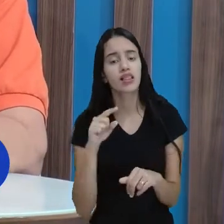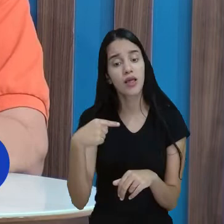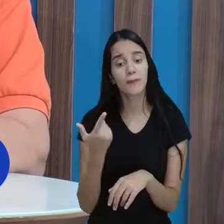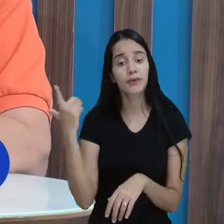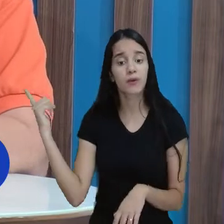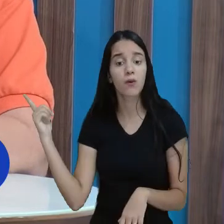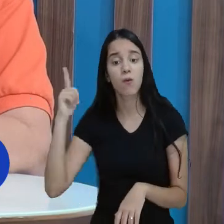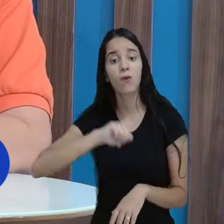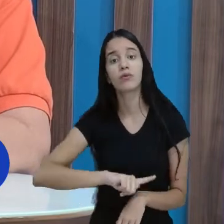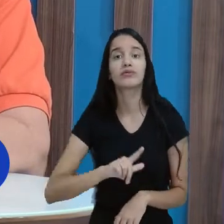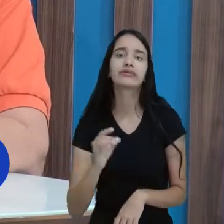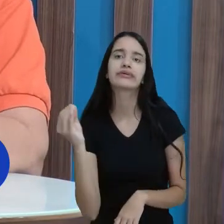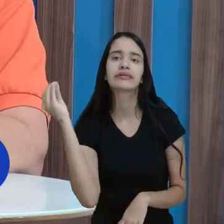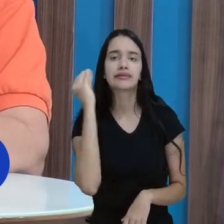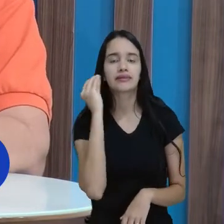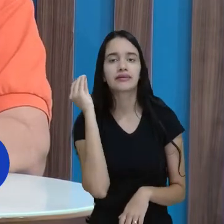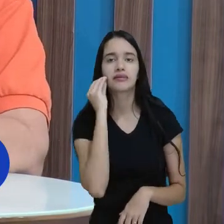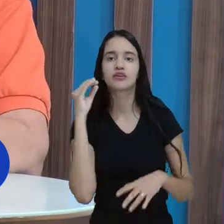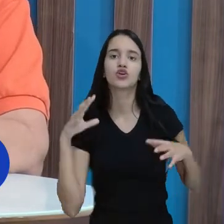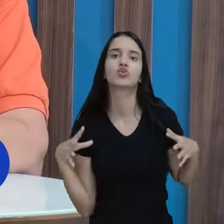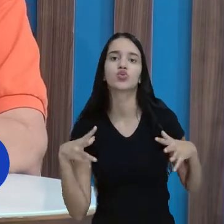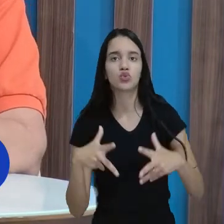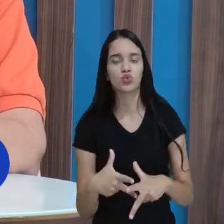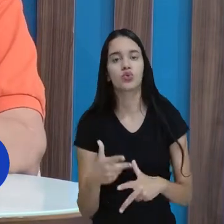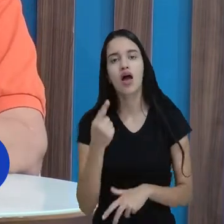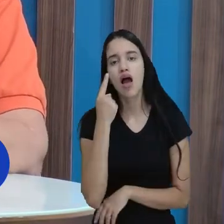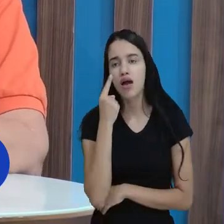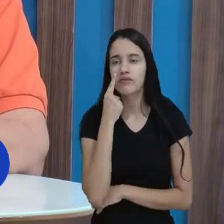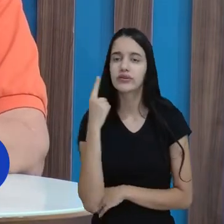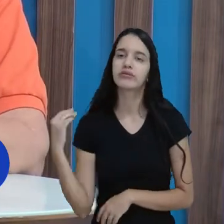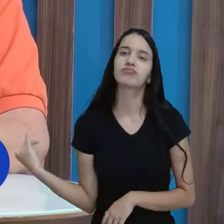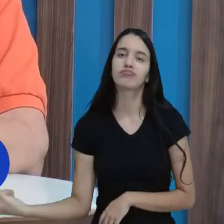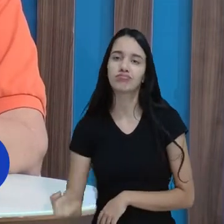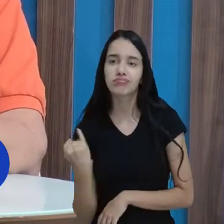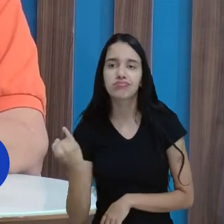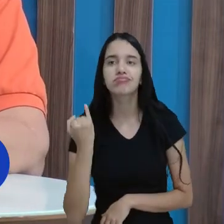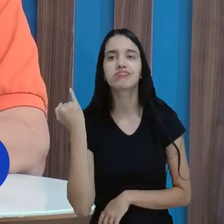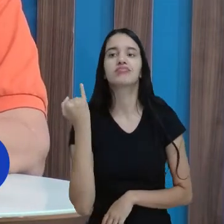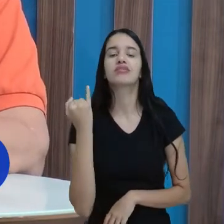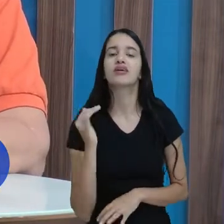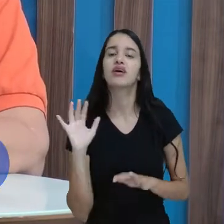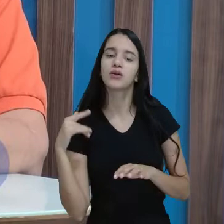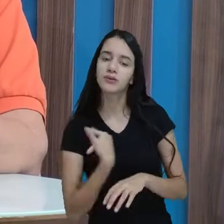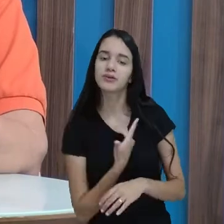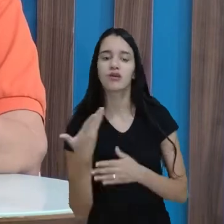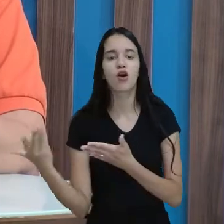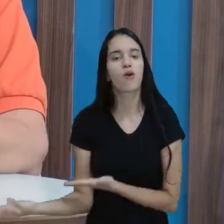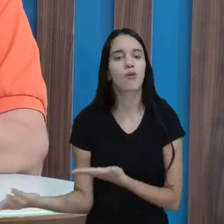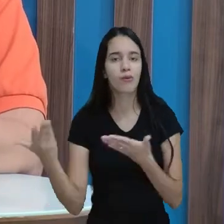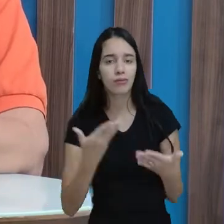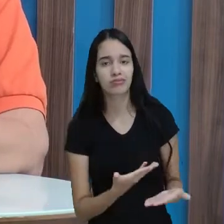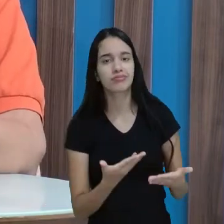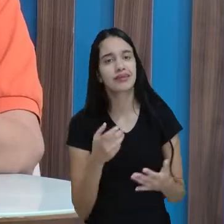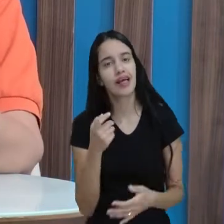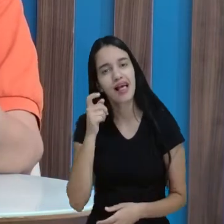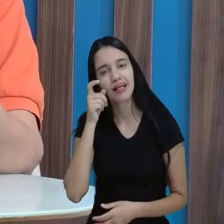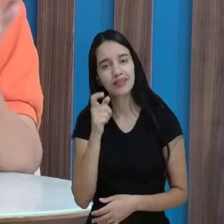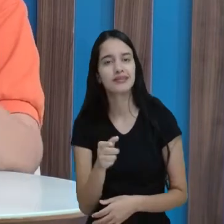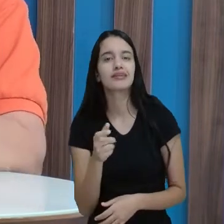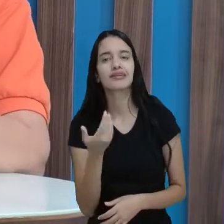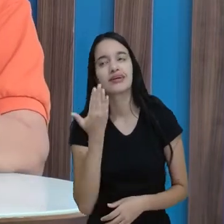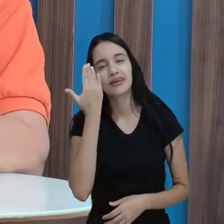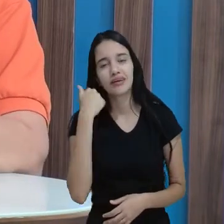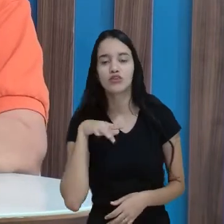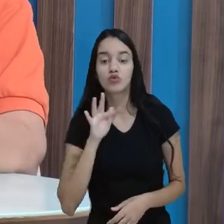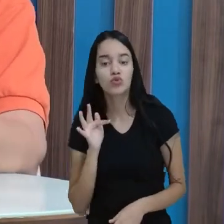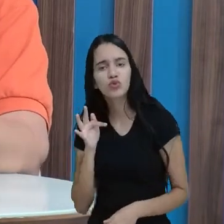conseguem testar, né, tudo isso. Então, vejam como é importante e aí a gente está convidando vocês a ficarem interessados. Quem sabe